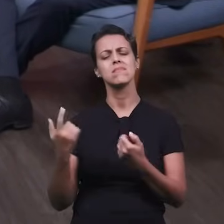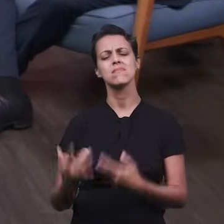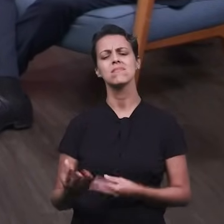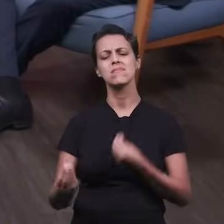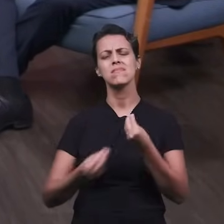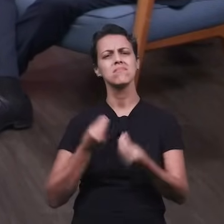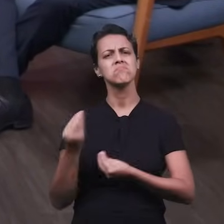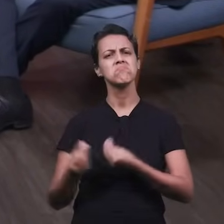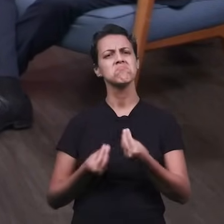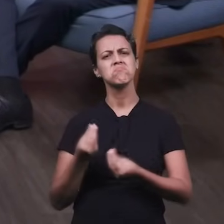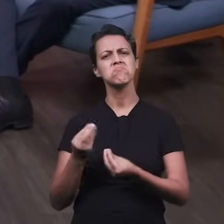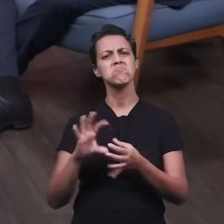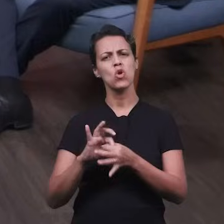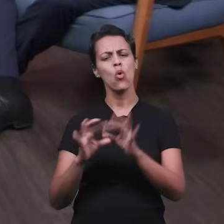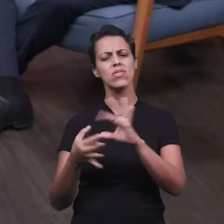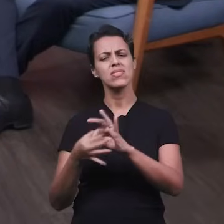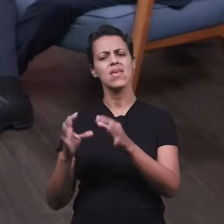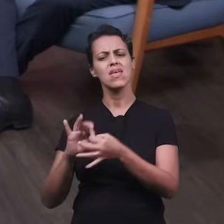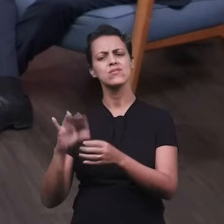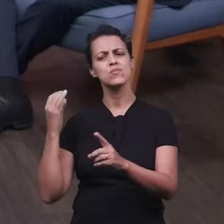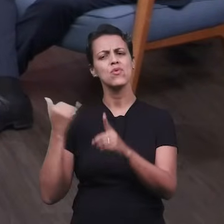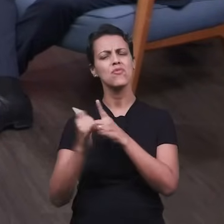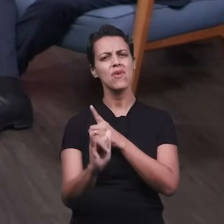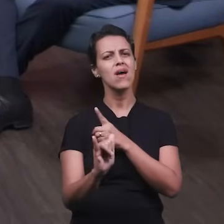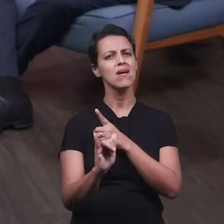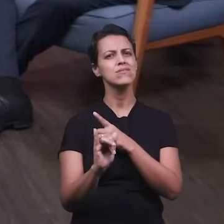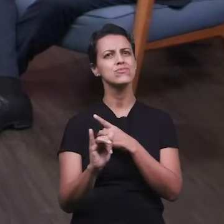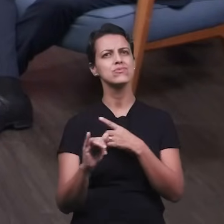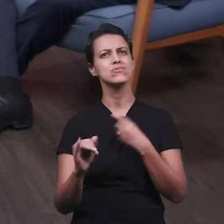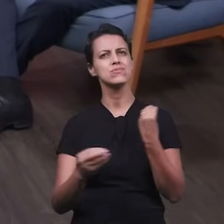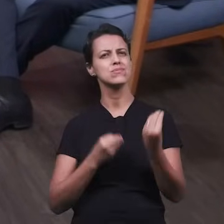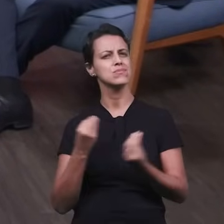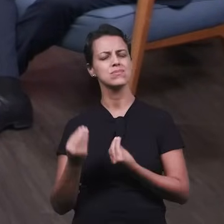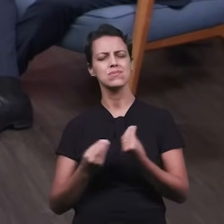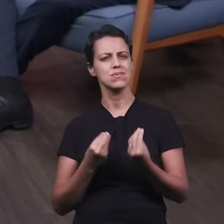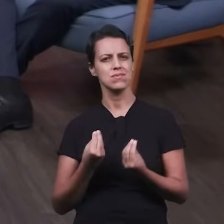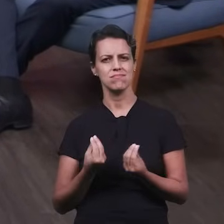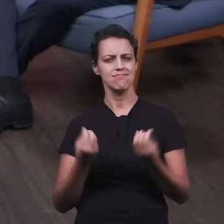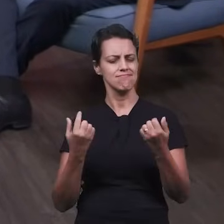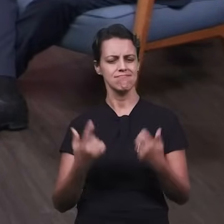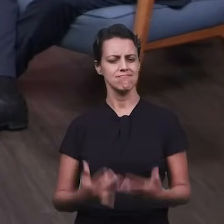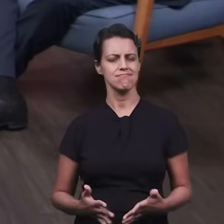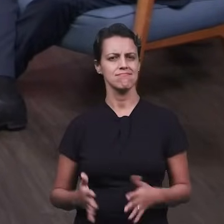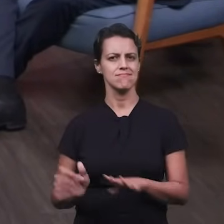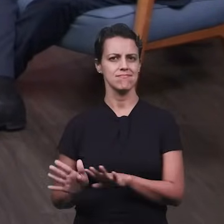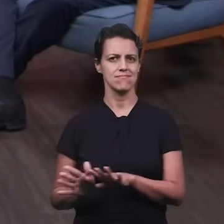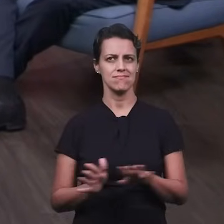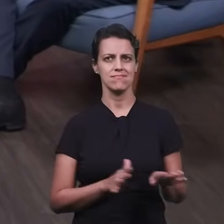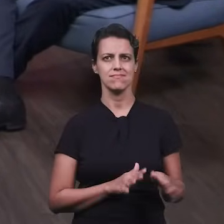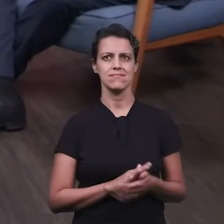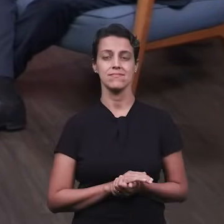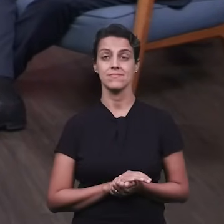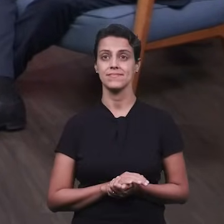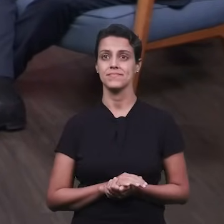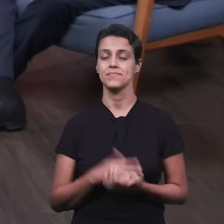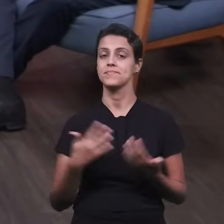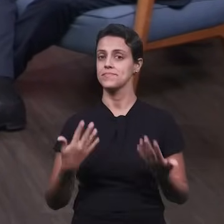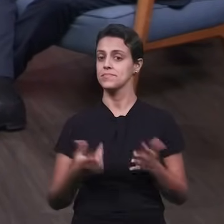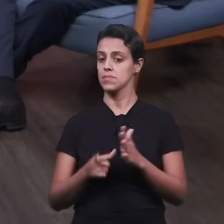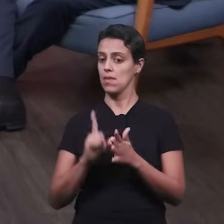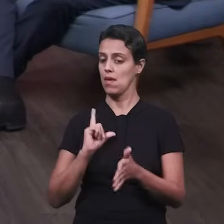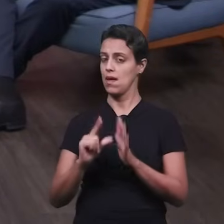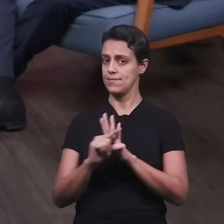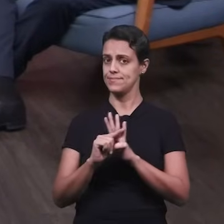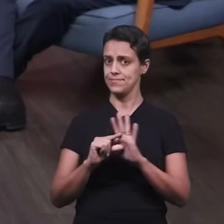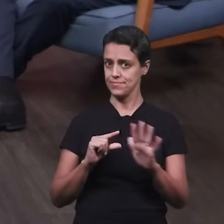contextualização profética dessa expressão dentro daquilo que é o tema e dentro daquilo que nós temos estudado no livro de Cantares? Até antes, Josias, de